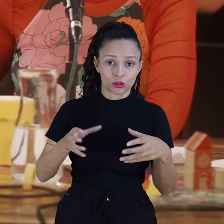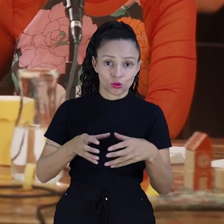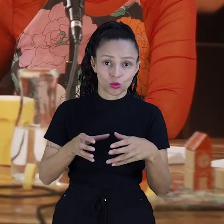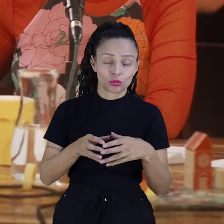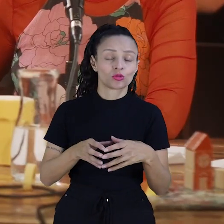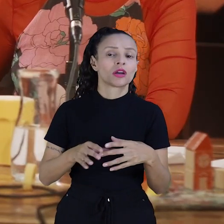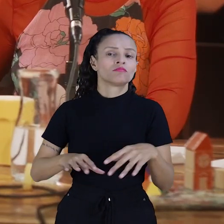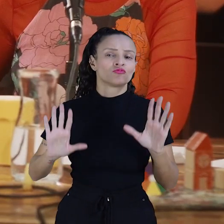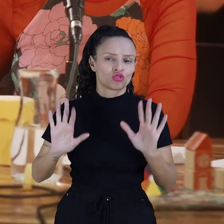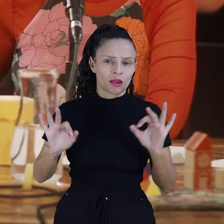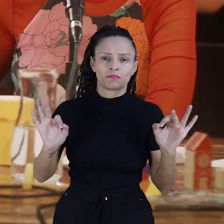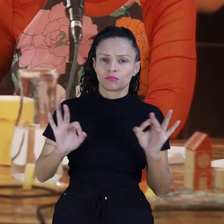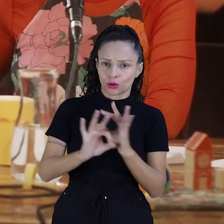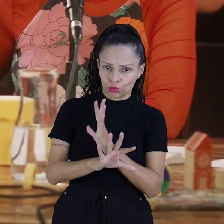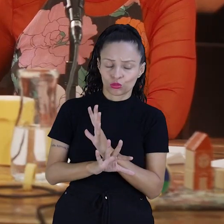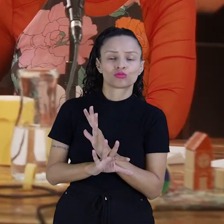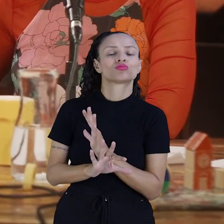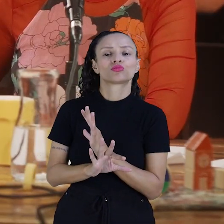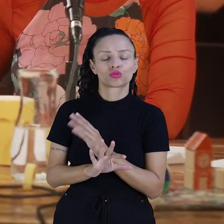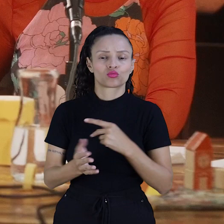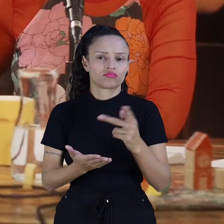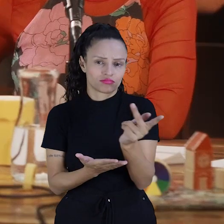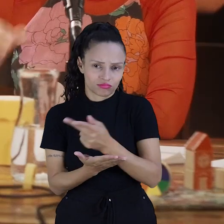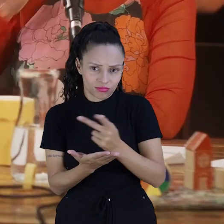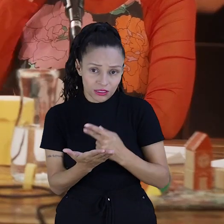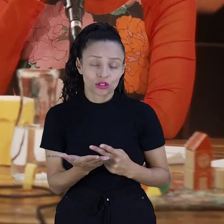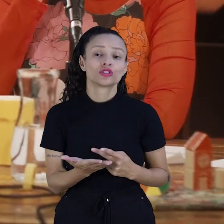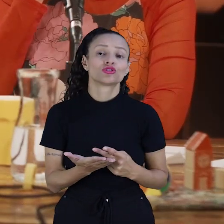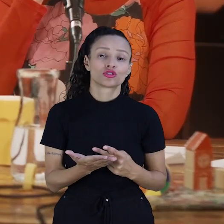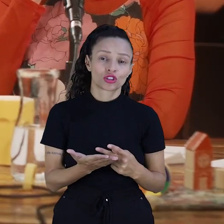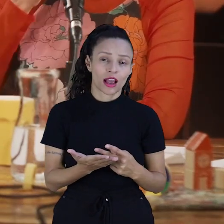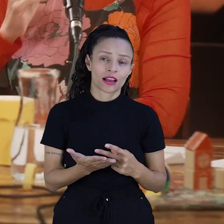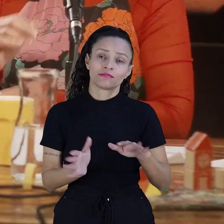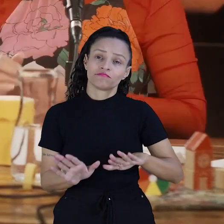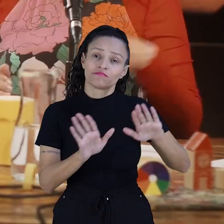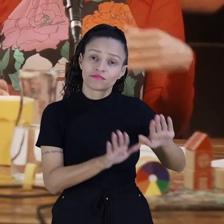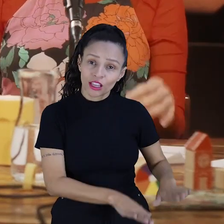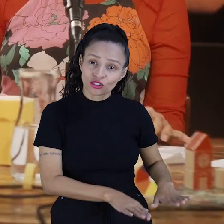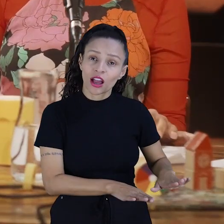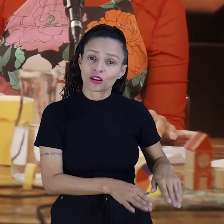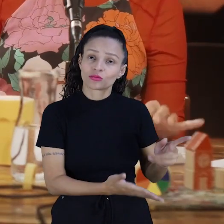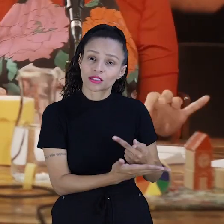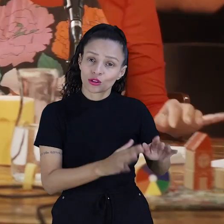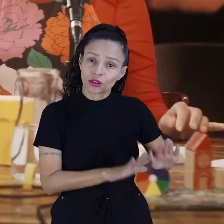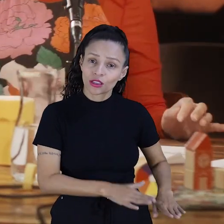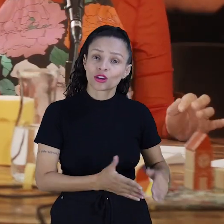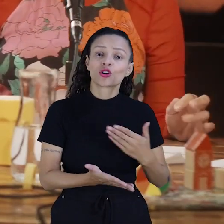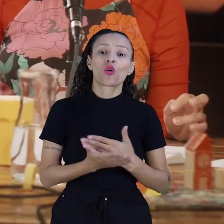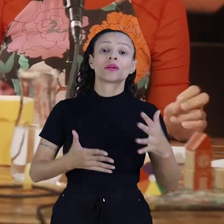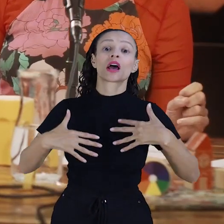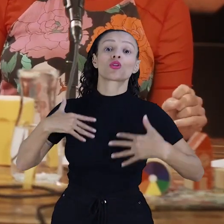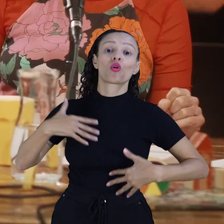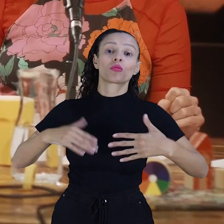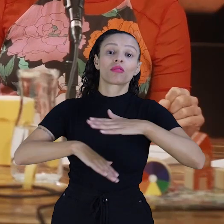grupo? Depois que eles terminaram o relato, eles largaram a prancheta na poltrona e começaram, com o